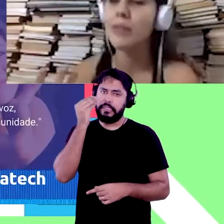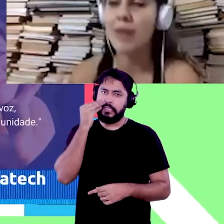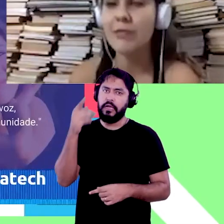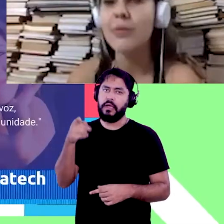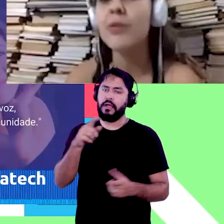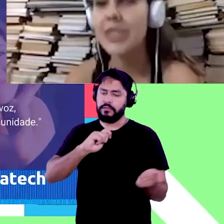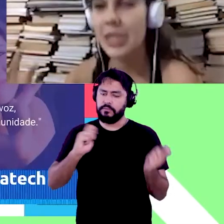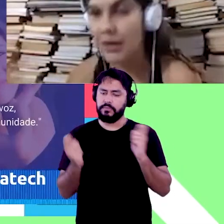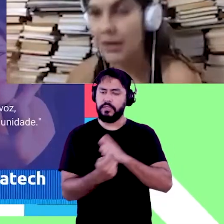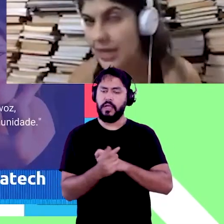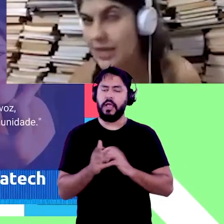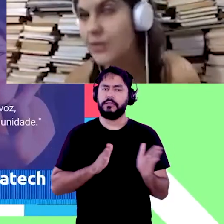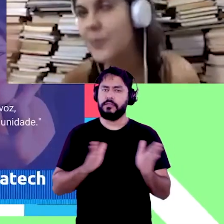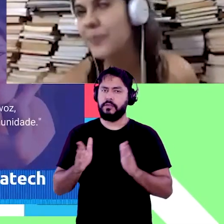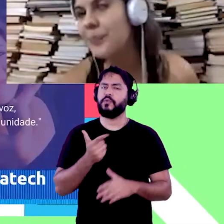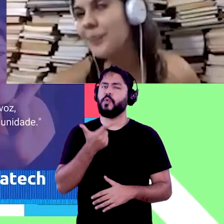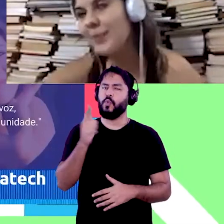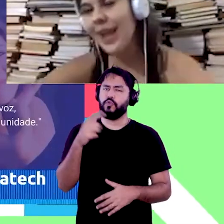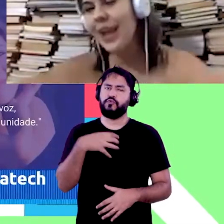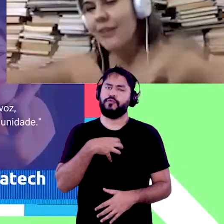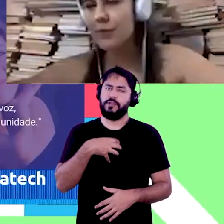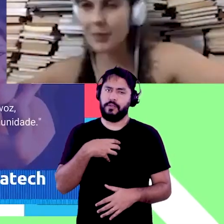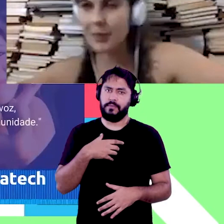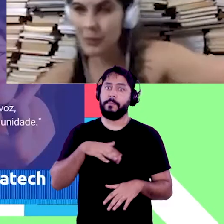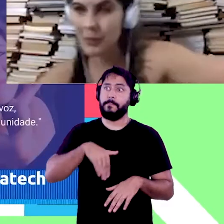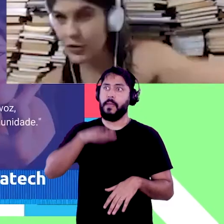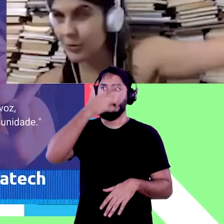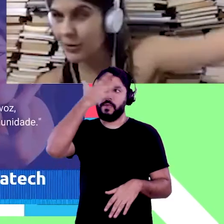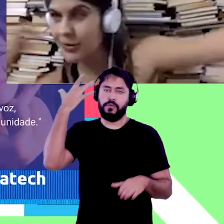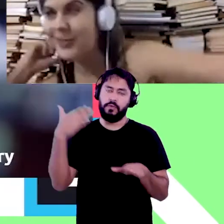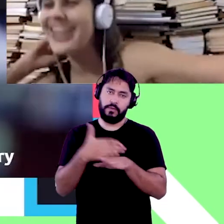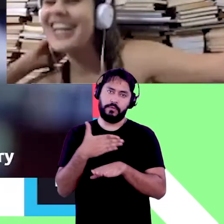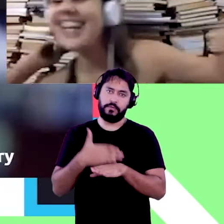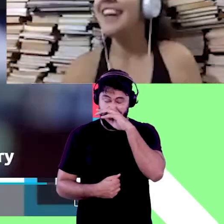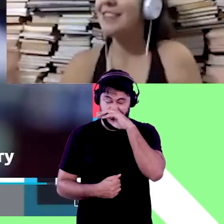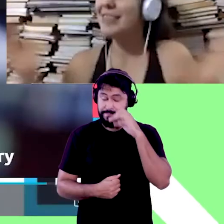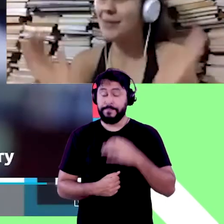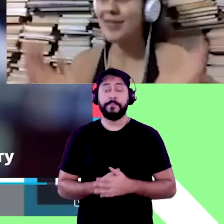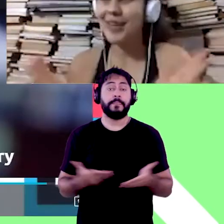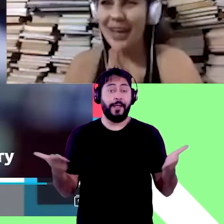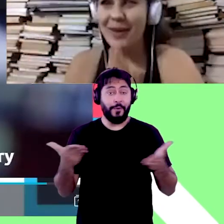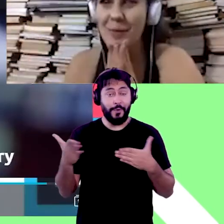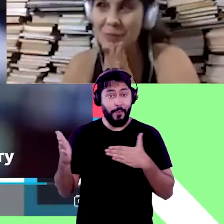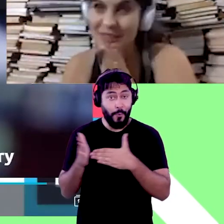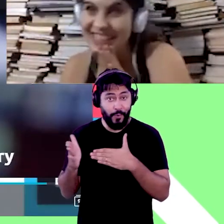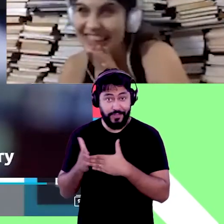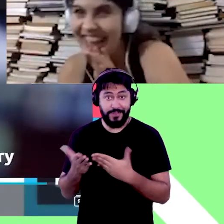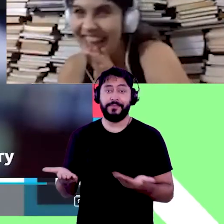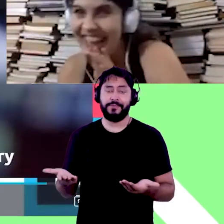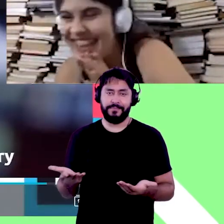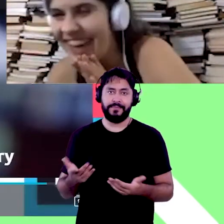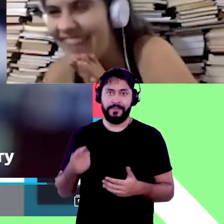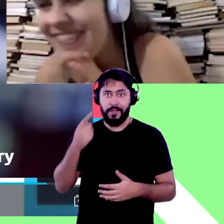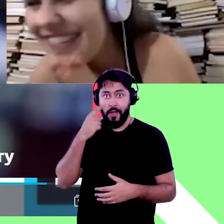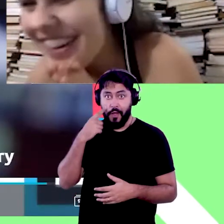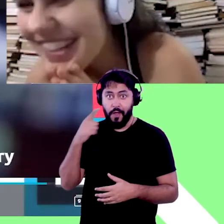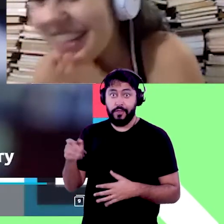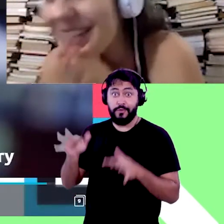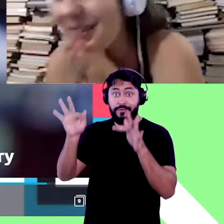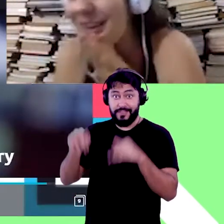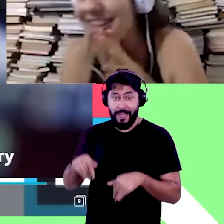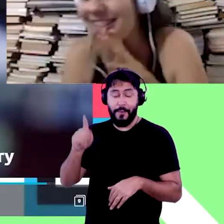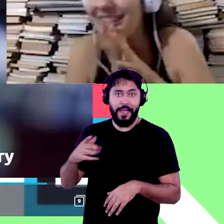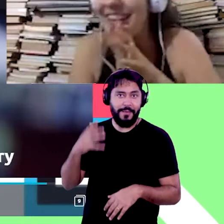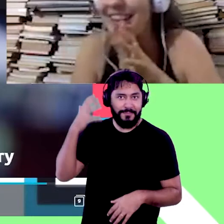para que mais pessoas tenham acesso. Aí vamos para o último. Vamos terminar com música, então. Já